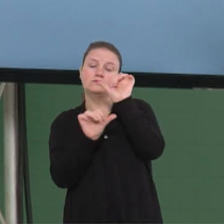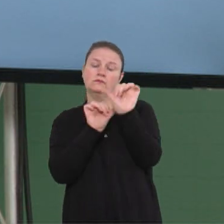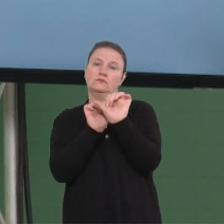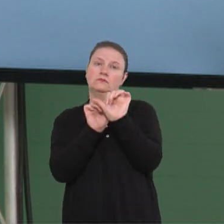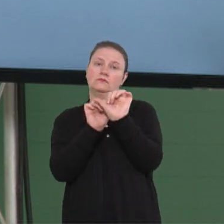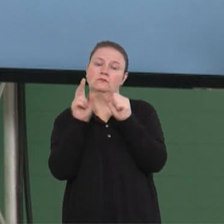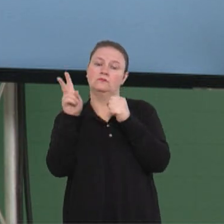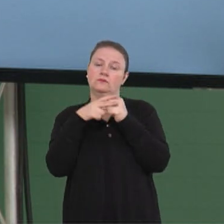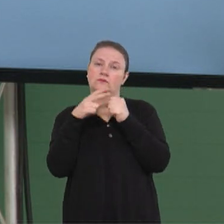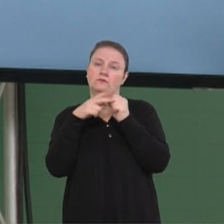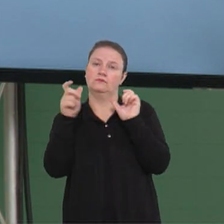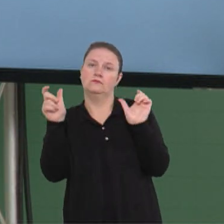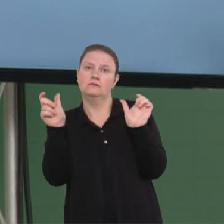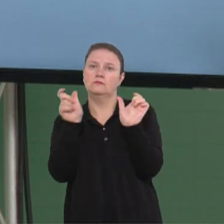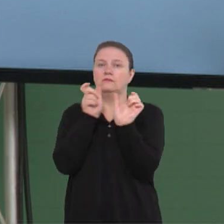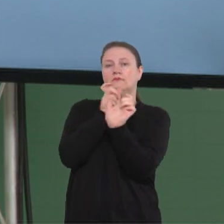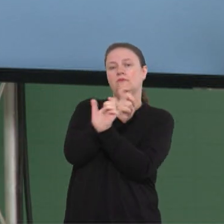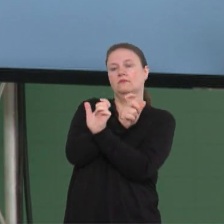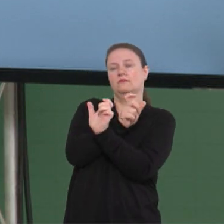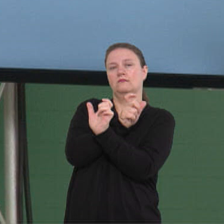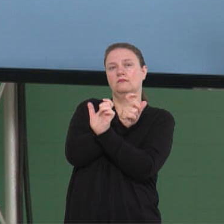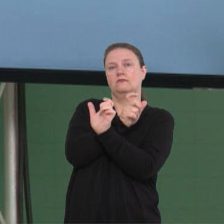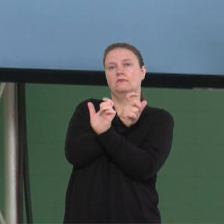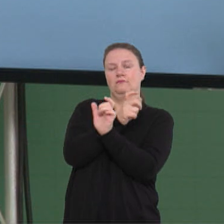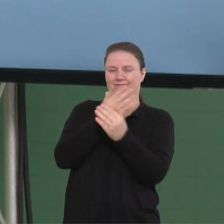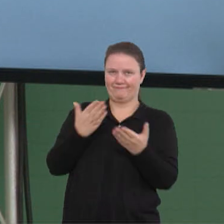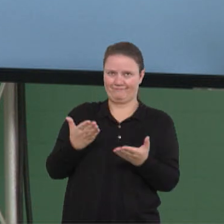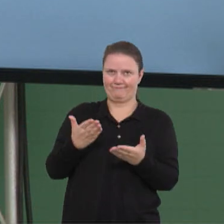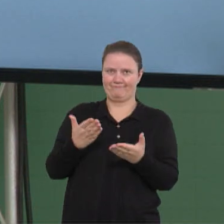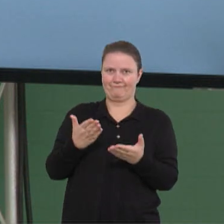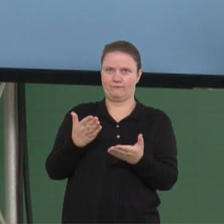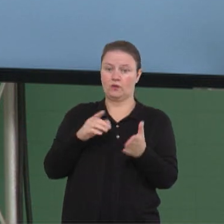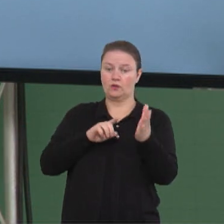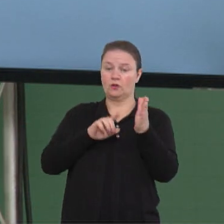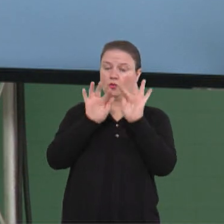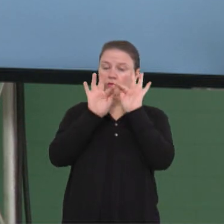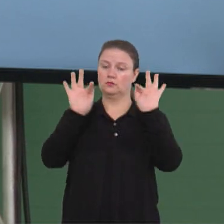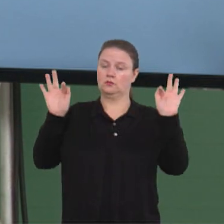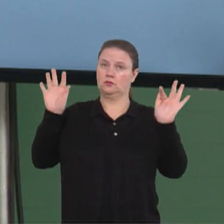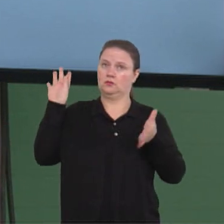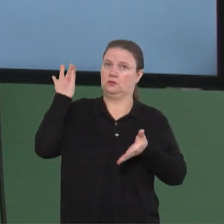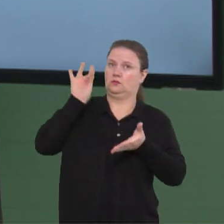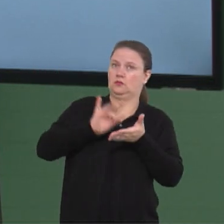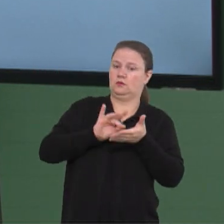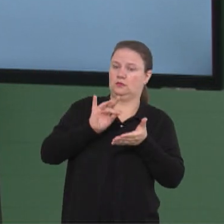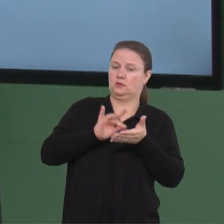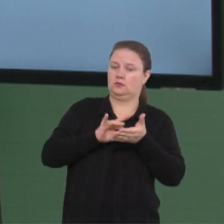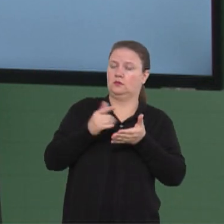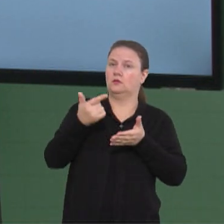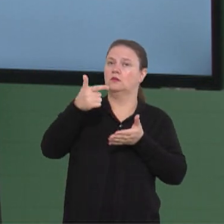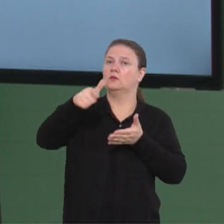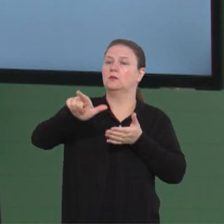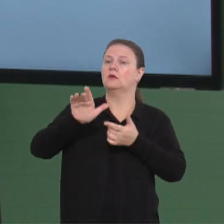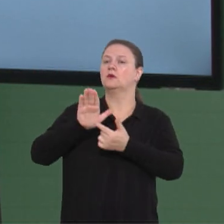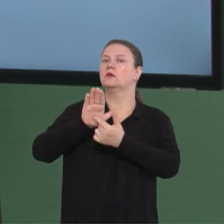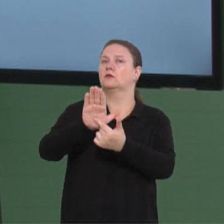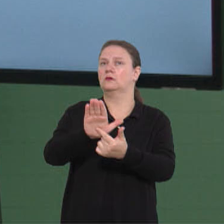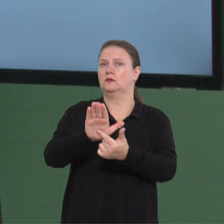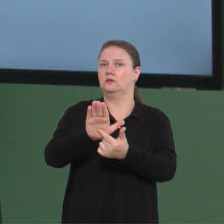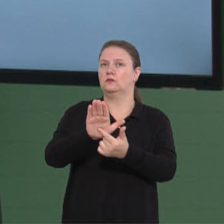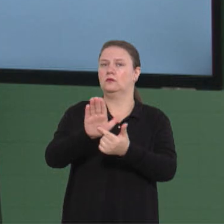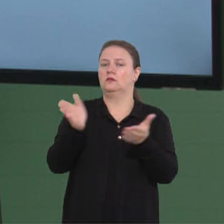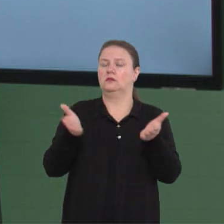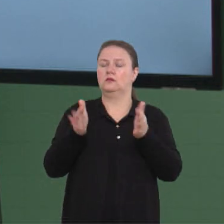do verbo modal numa frase afirmativa ele veio depois do sujeito na hora da frase